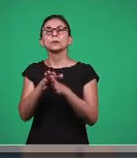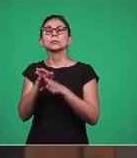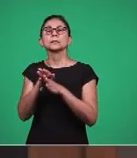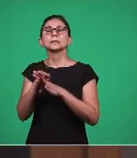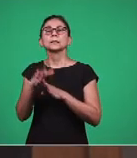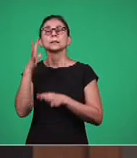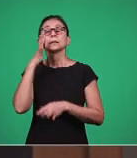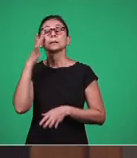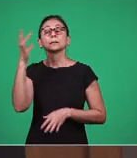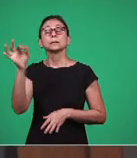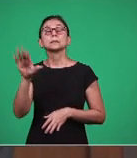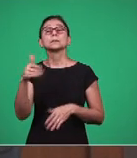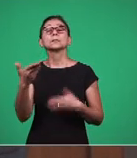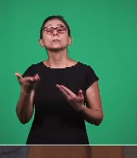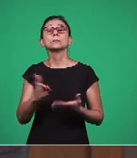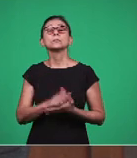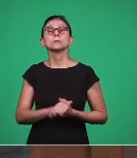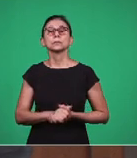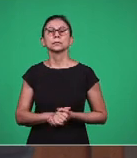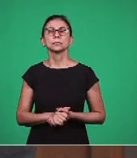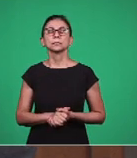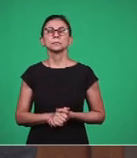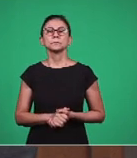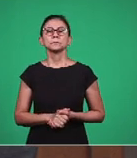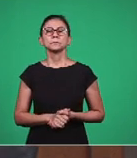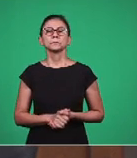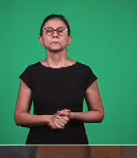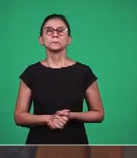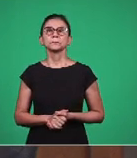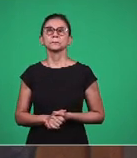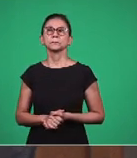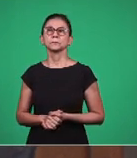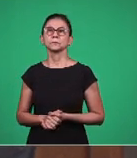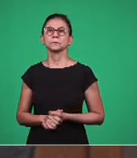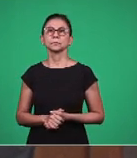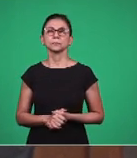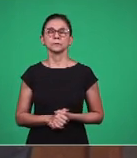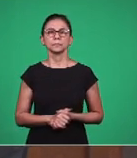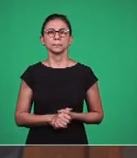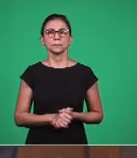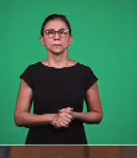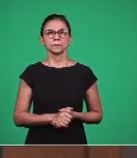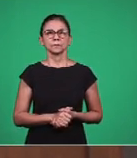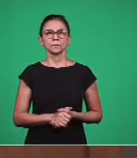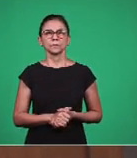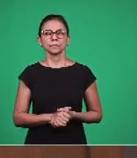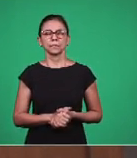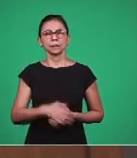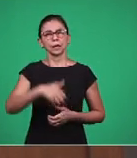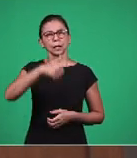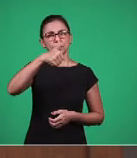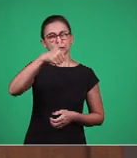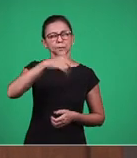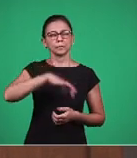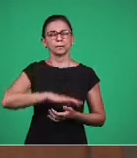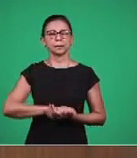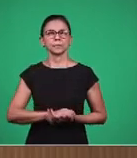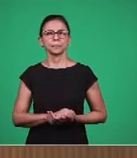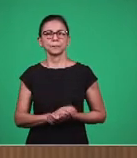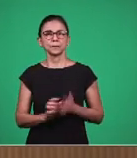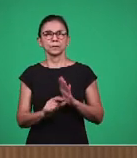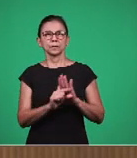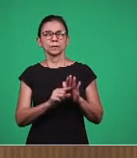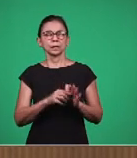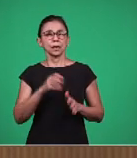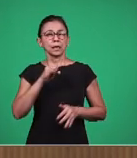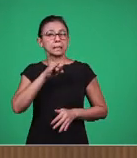advertência? Vamos ver quem vai repetir aqui. A primeira é: sabei, porém, isto, que se o pai de